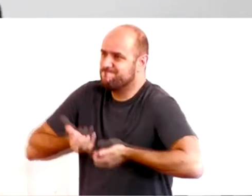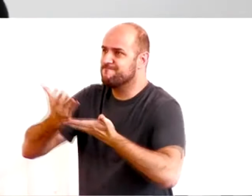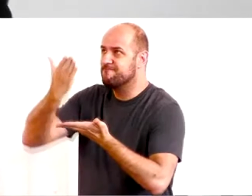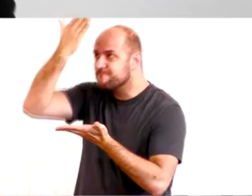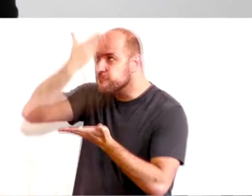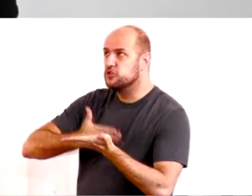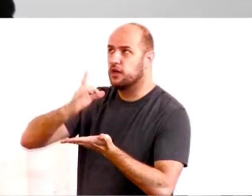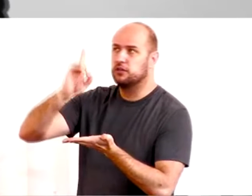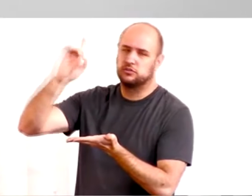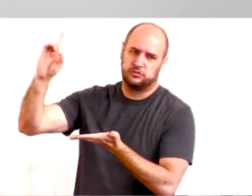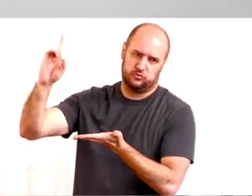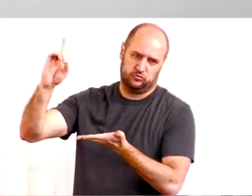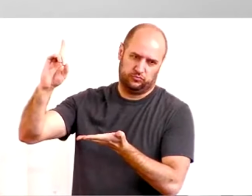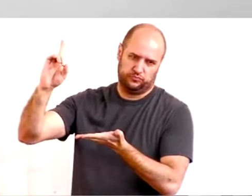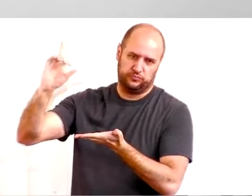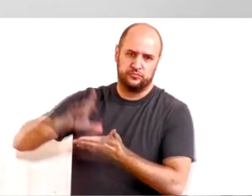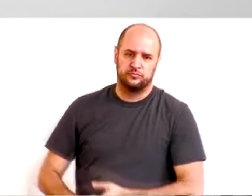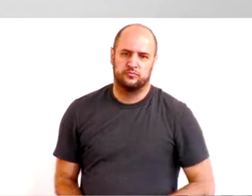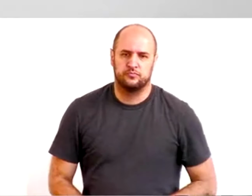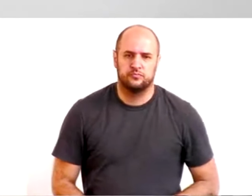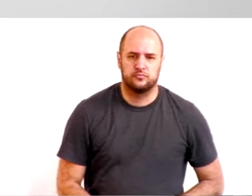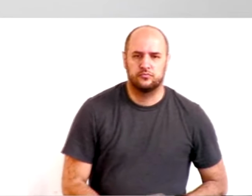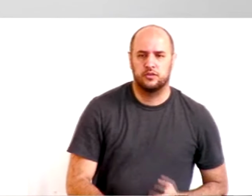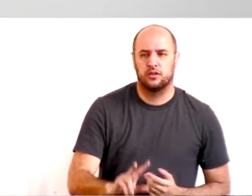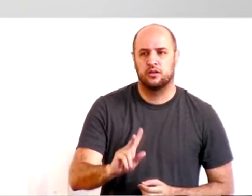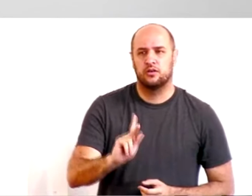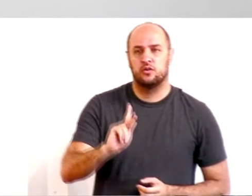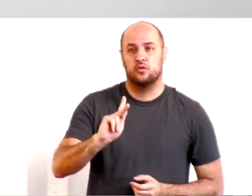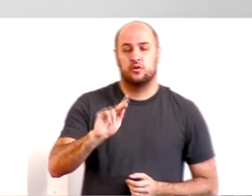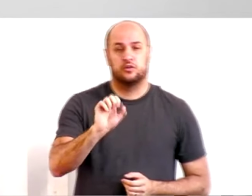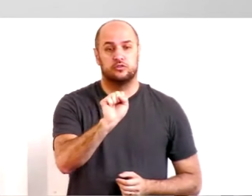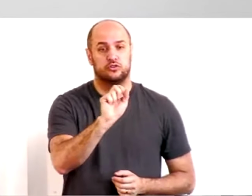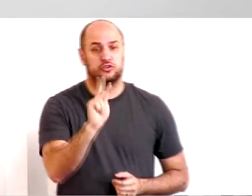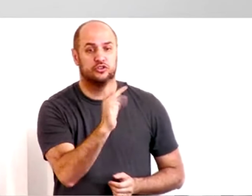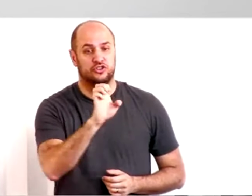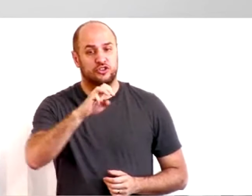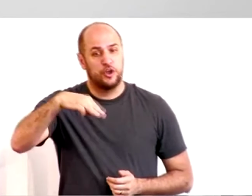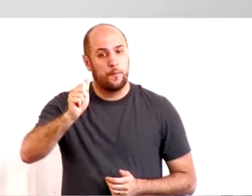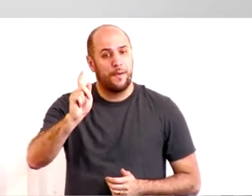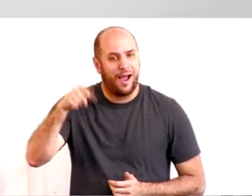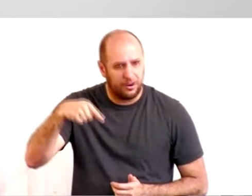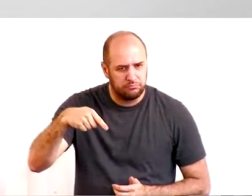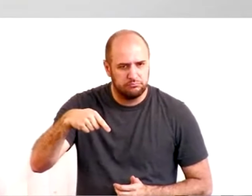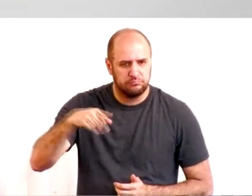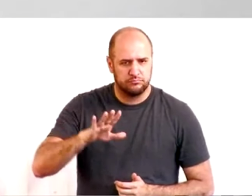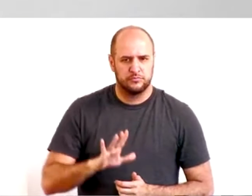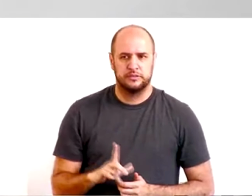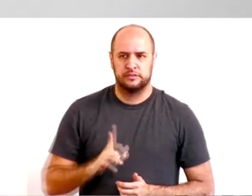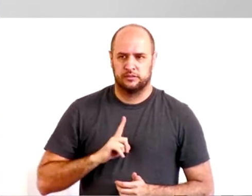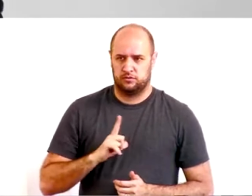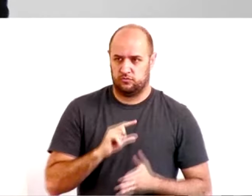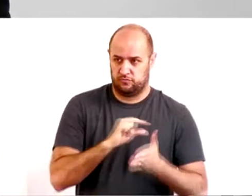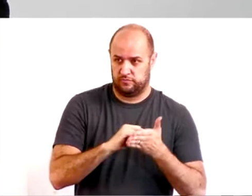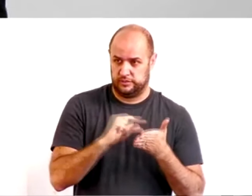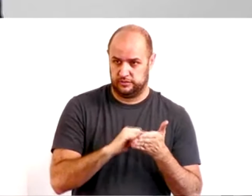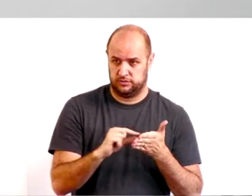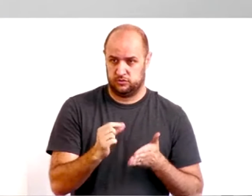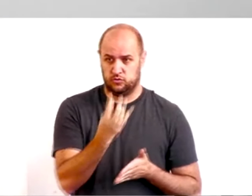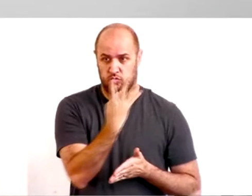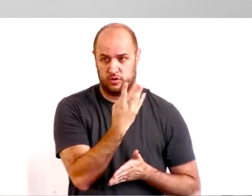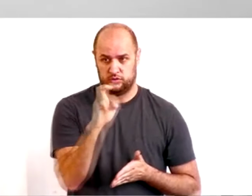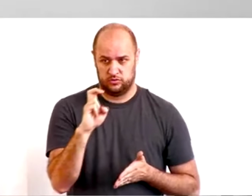de Deus. O Shema, como é conhecido pelos judeus, nos versos 4 e 5